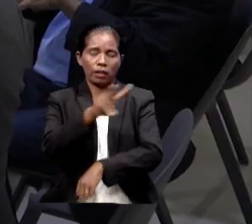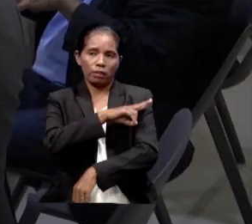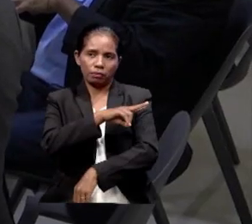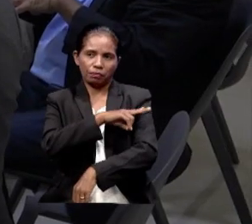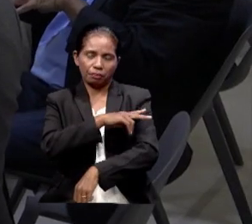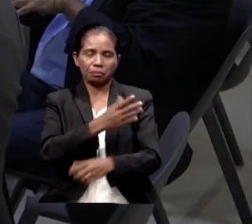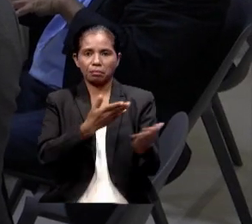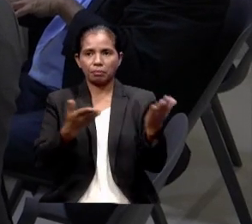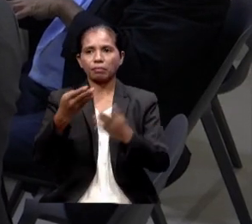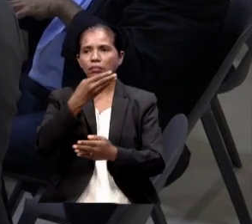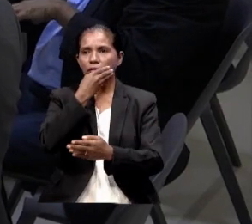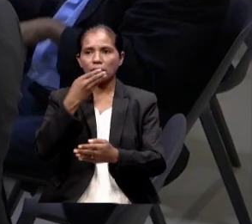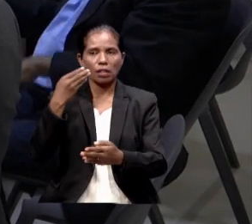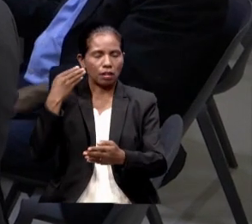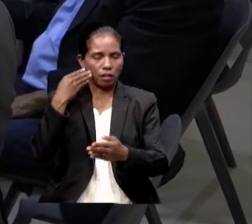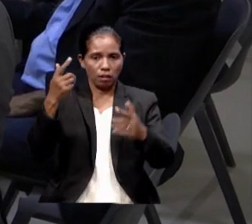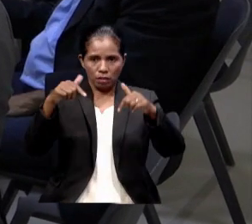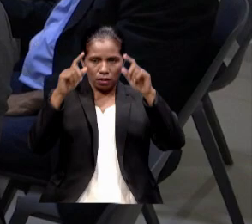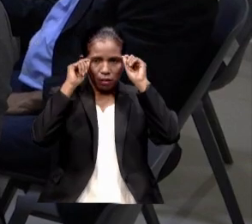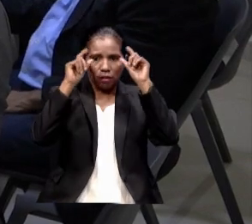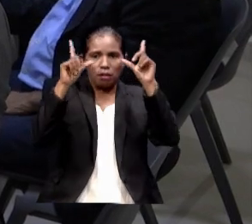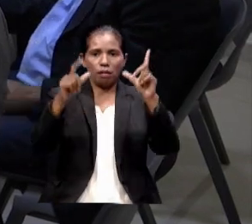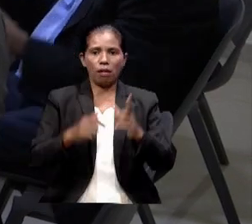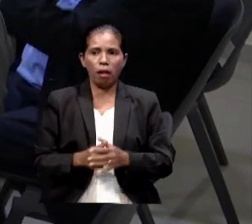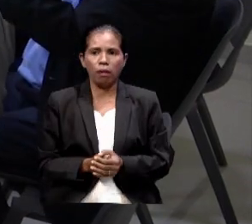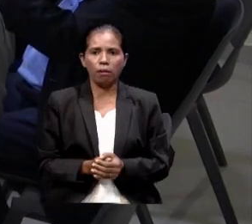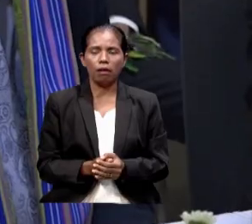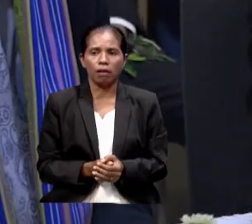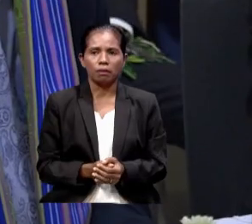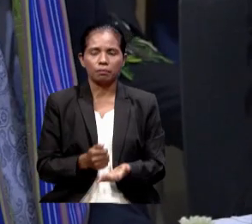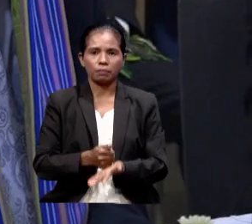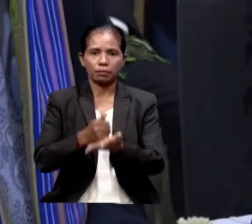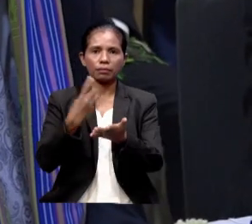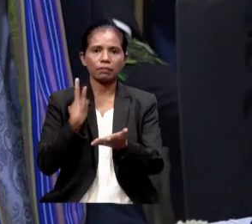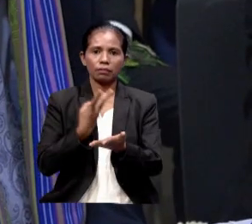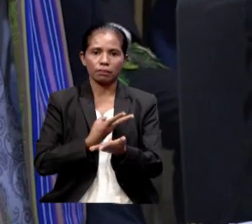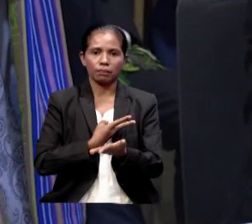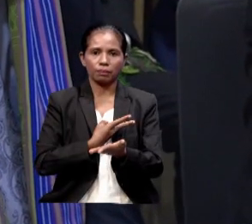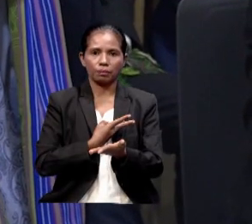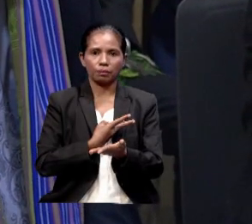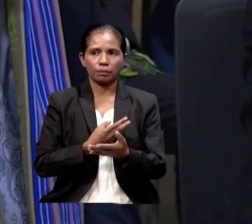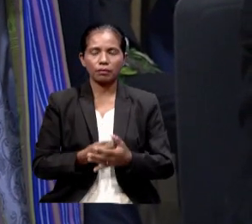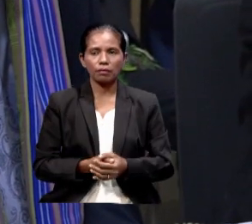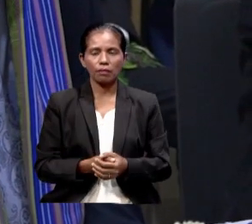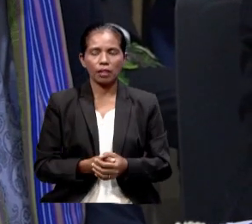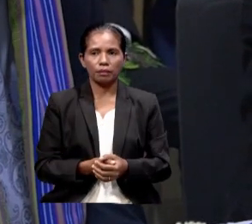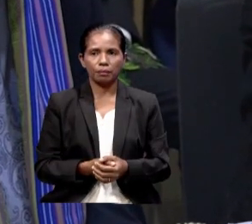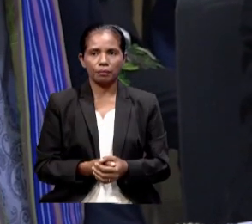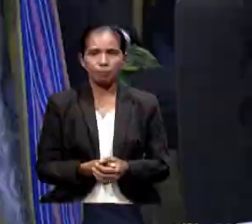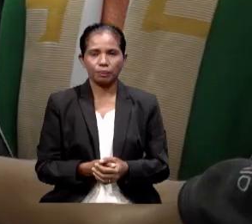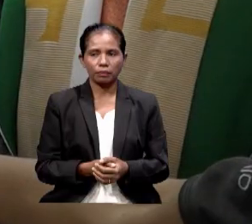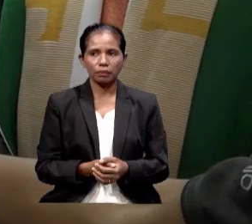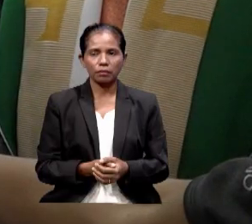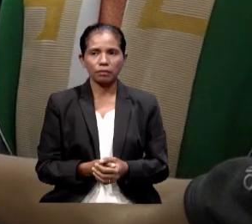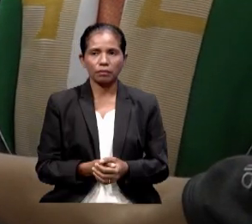máscaras, mais timor, por ajudeita. Rai Bobosser né, mas